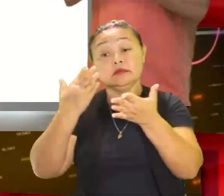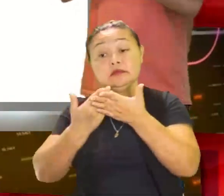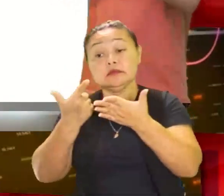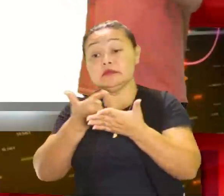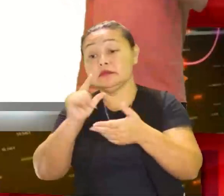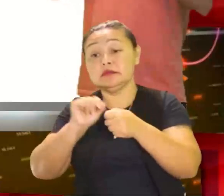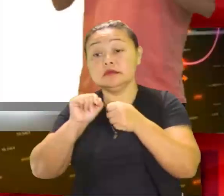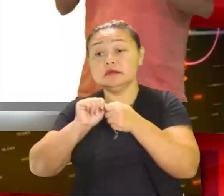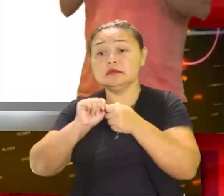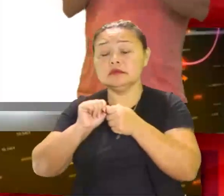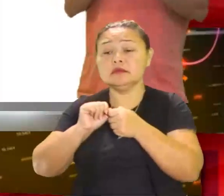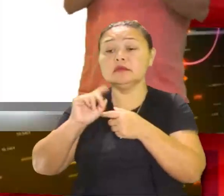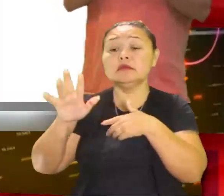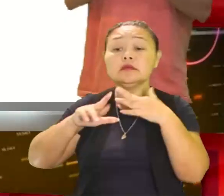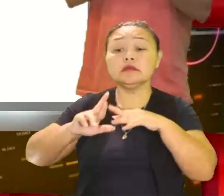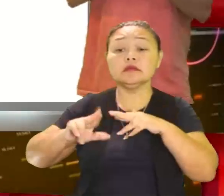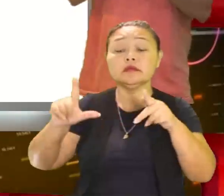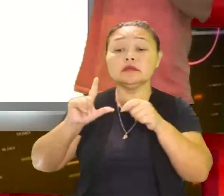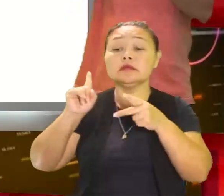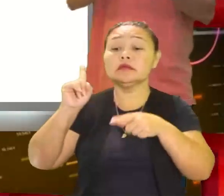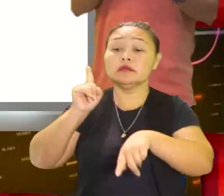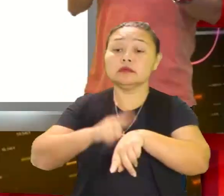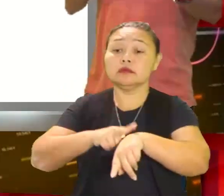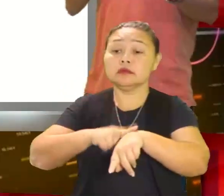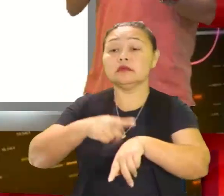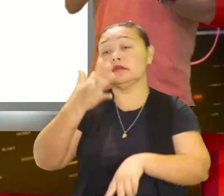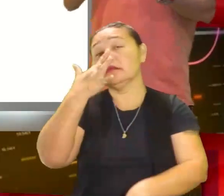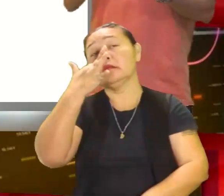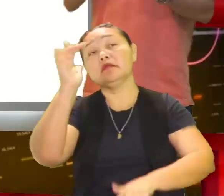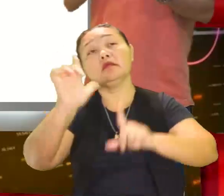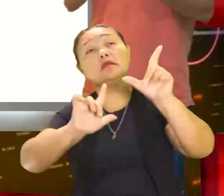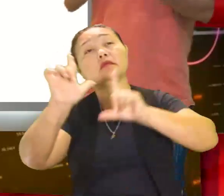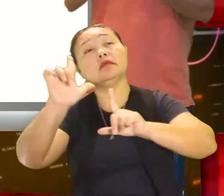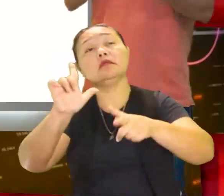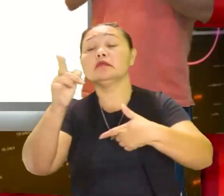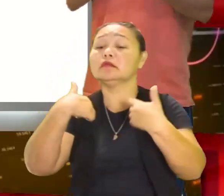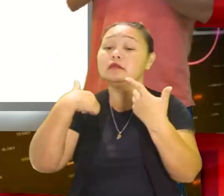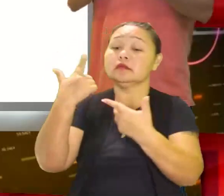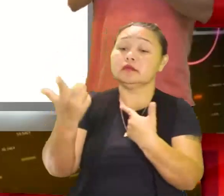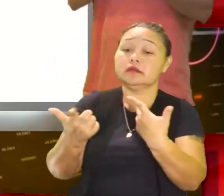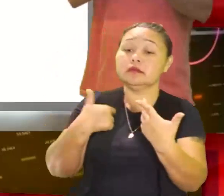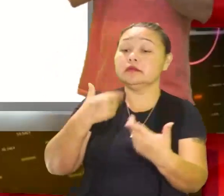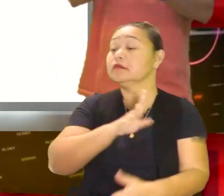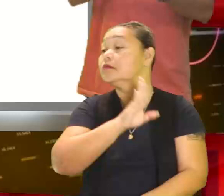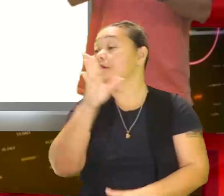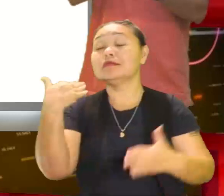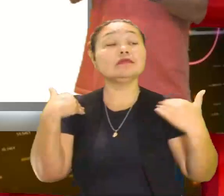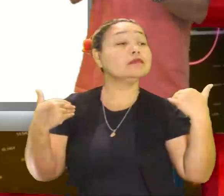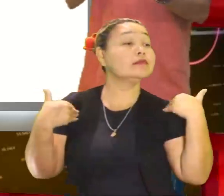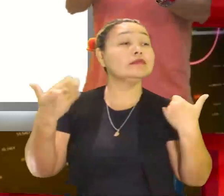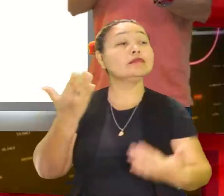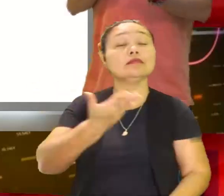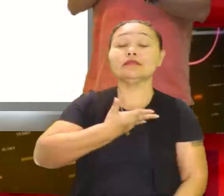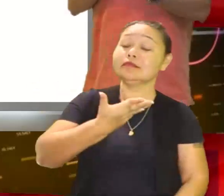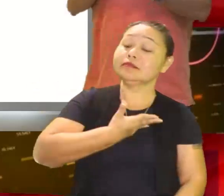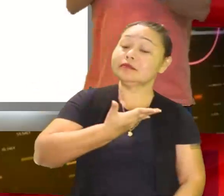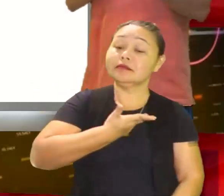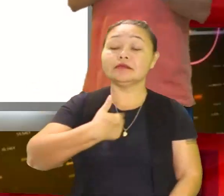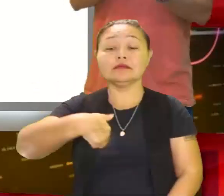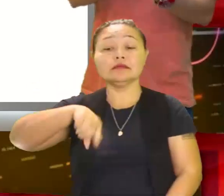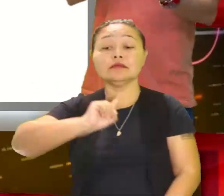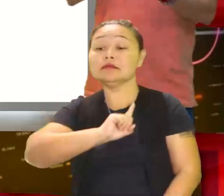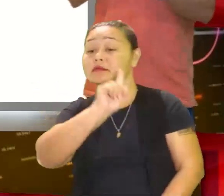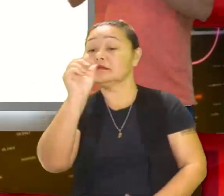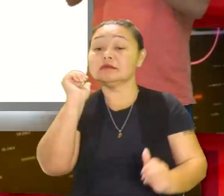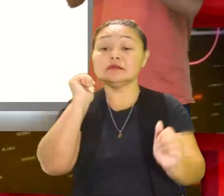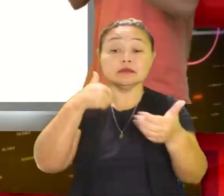coisa, estudar é outra, totalmente diferente. Dá tempo de ver televisão, dá tempo de sair com os amigos, dá